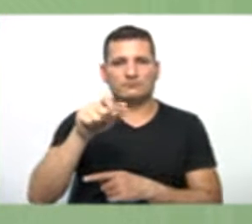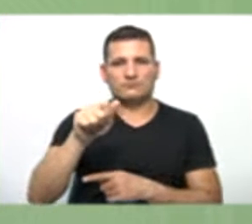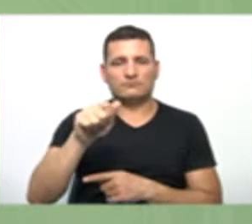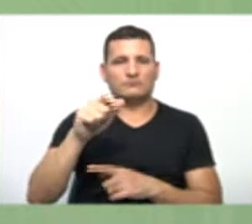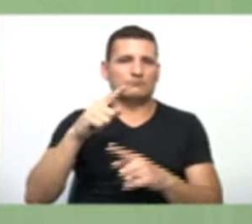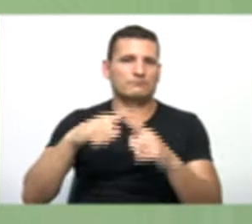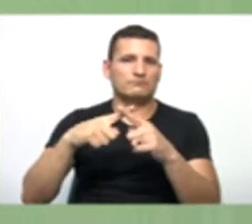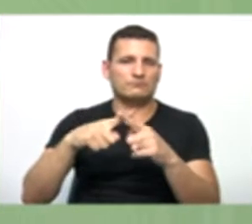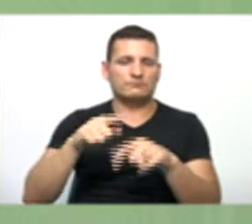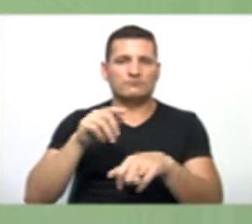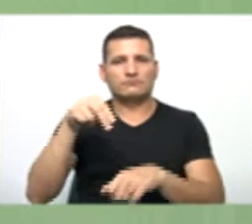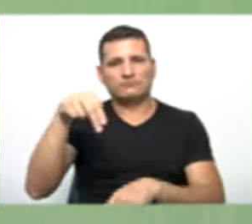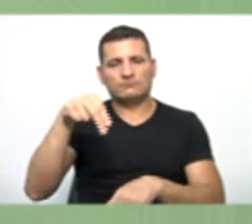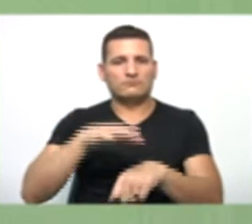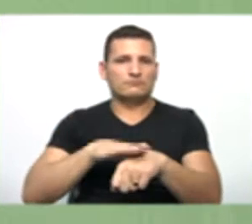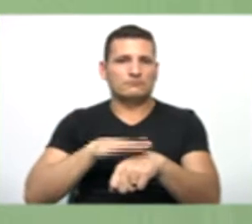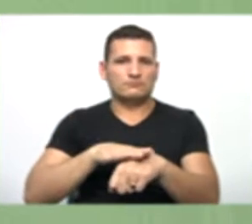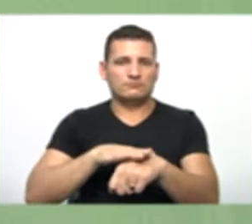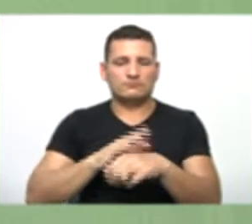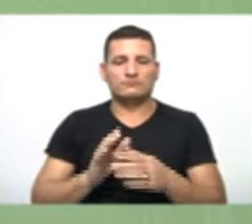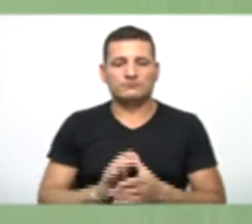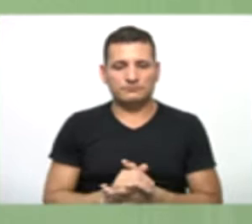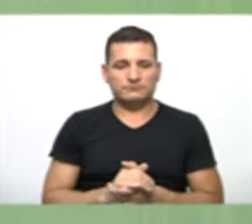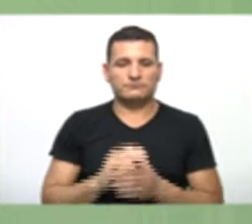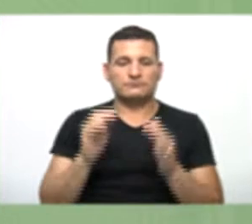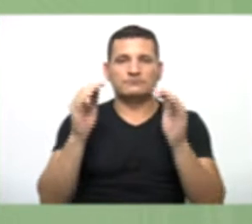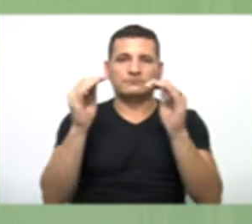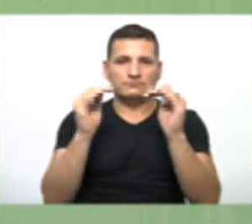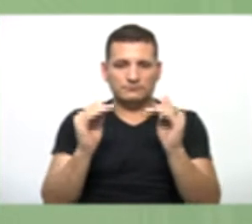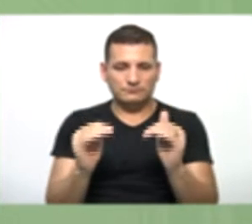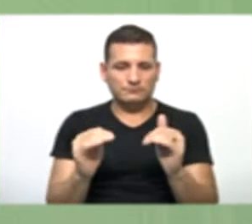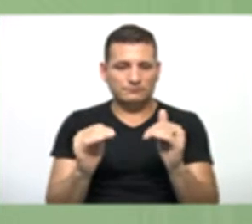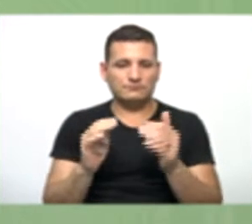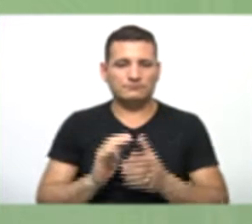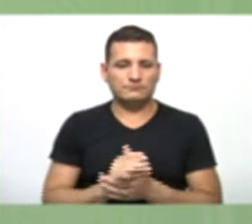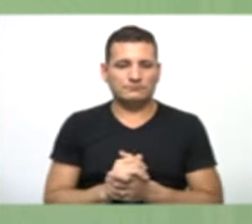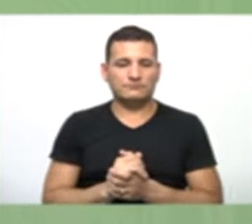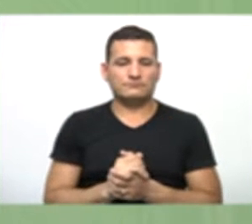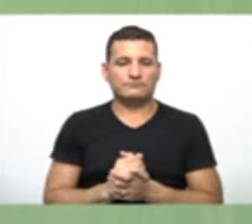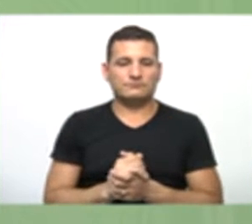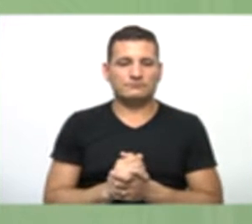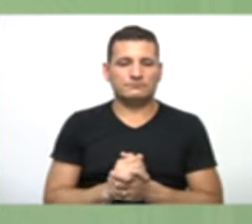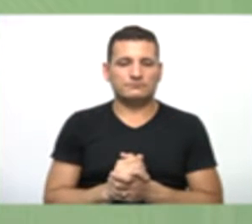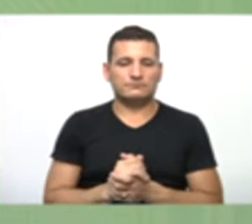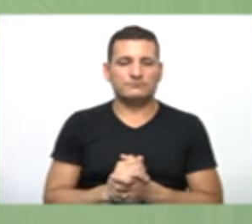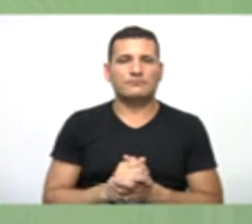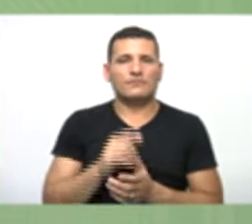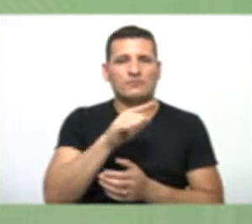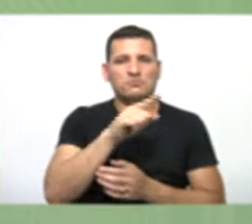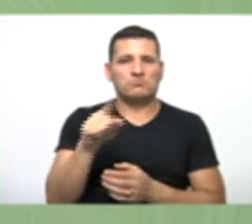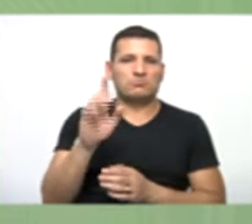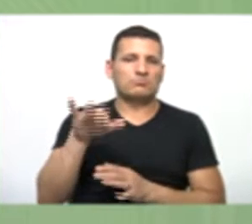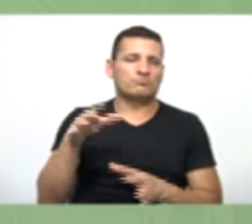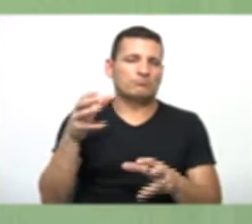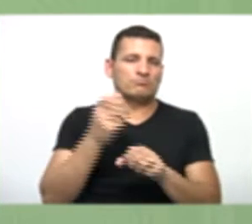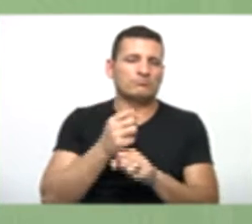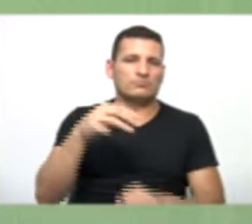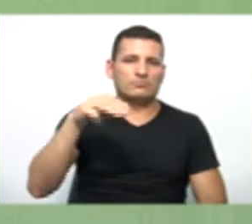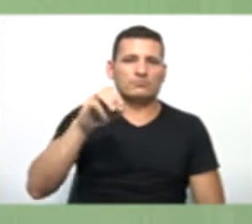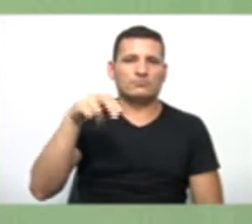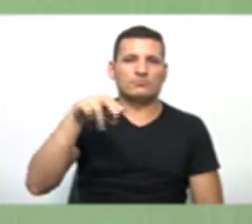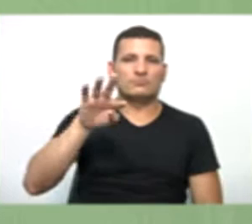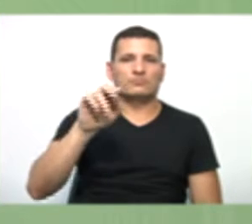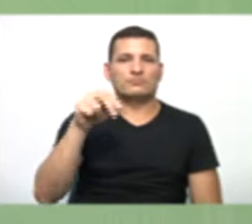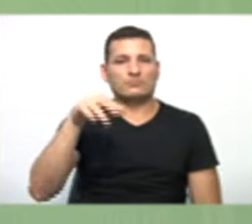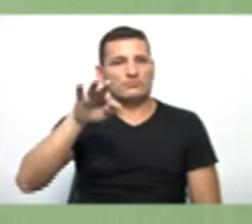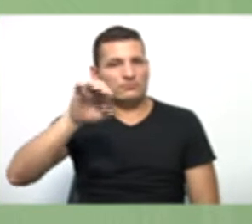tempo. E a de baixo, né, a segunda de baixo aqui, é a fórmula que calcula já o montante direto. Né?